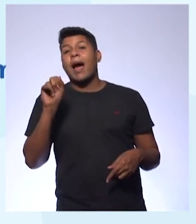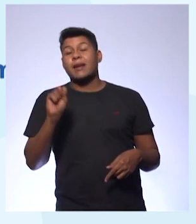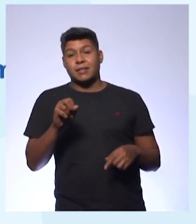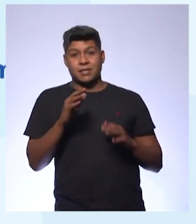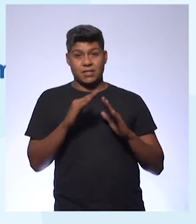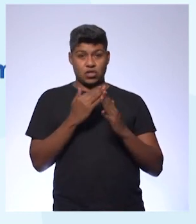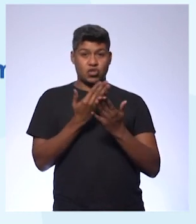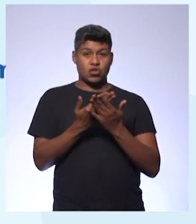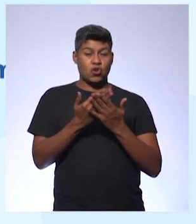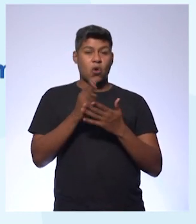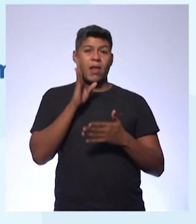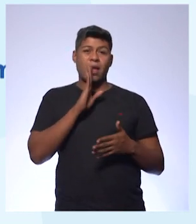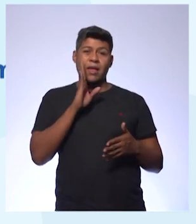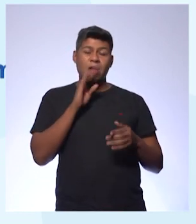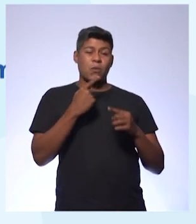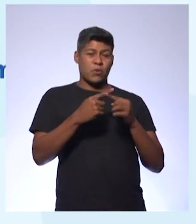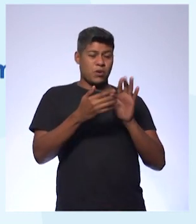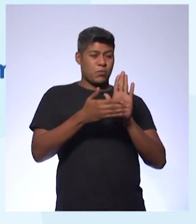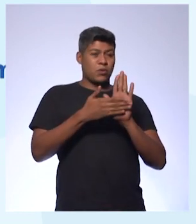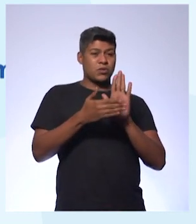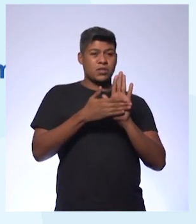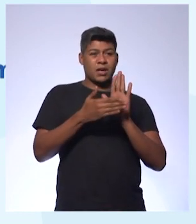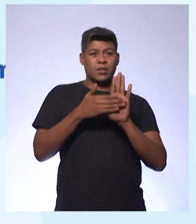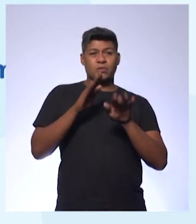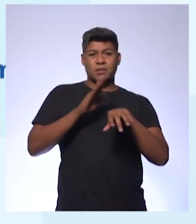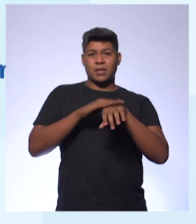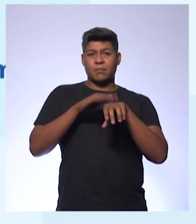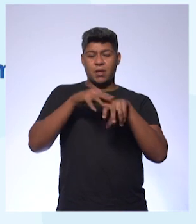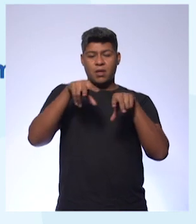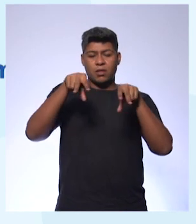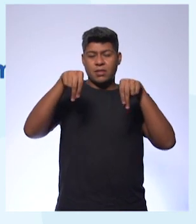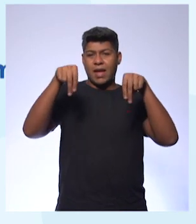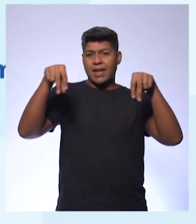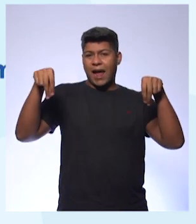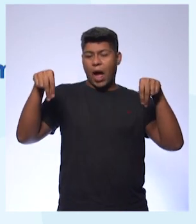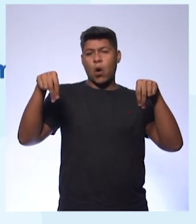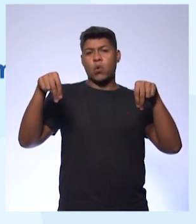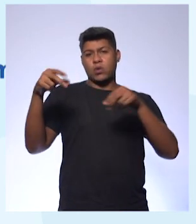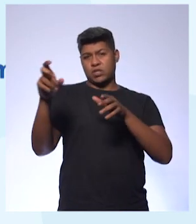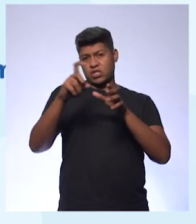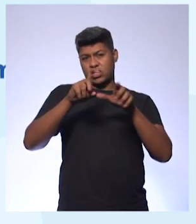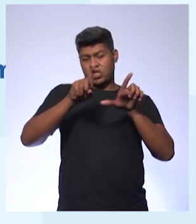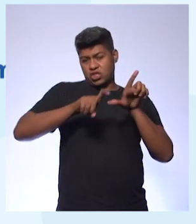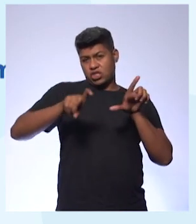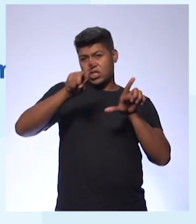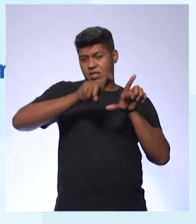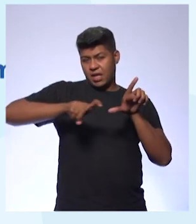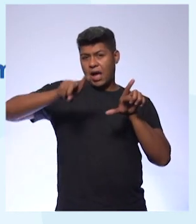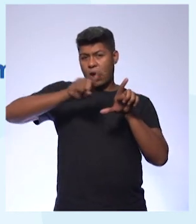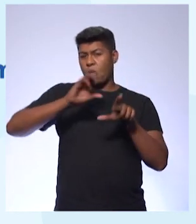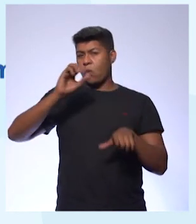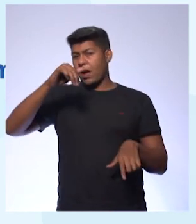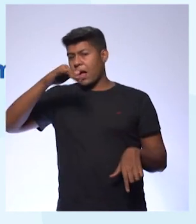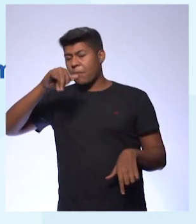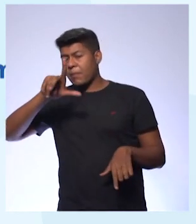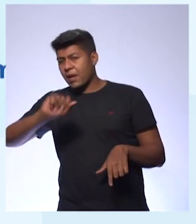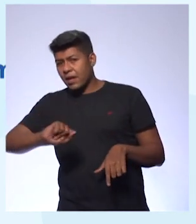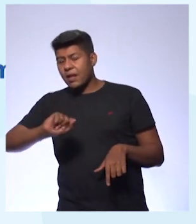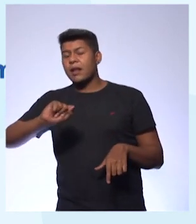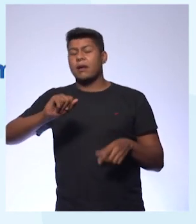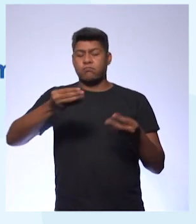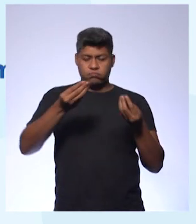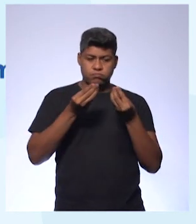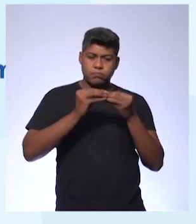porque eles criaram um projeto chamado Sarau Digital. As professoras Camila e Silmara postam tudo lá no Instagram. Se